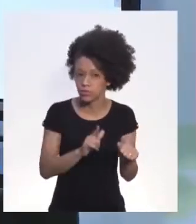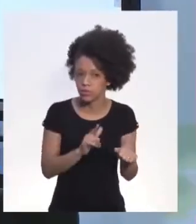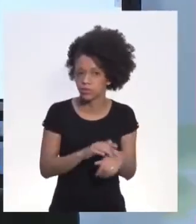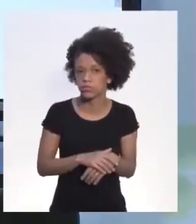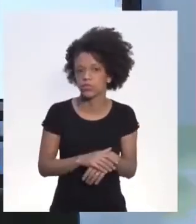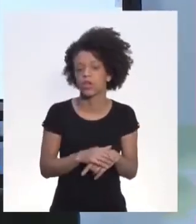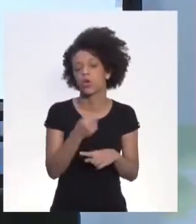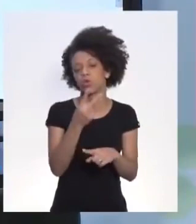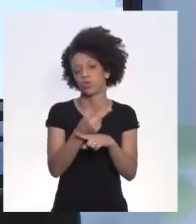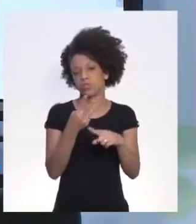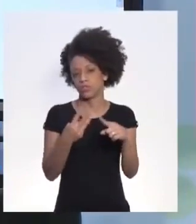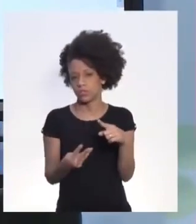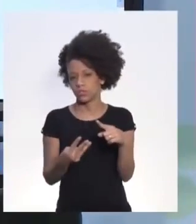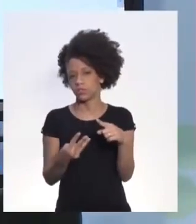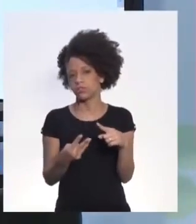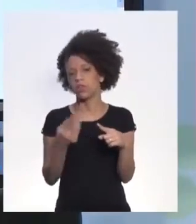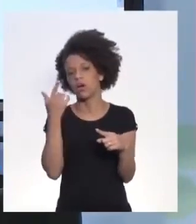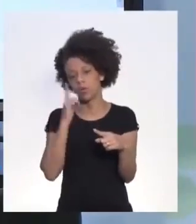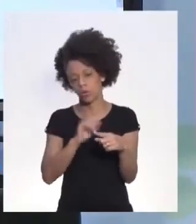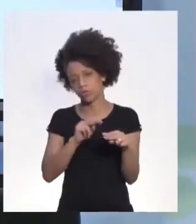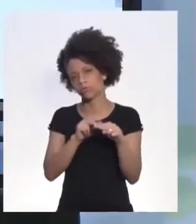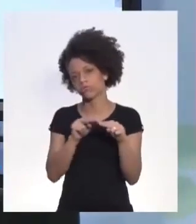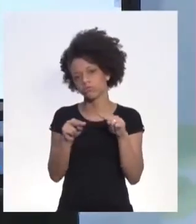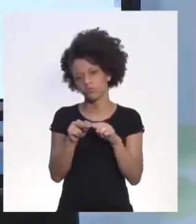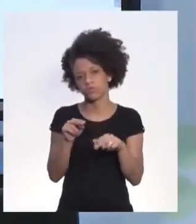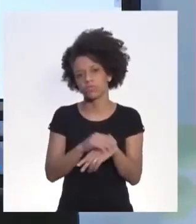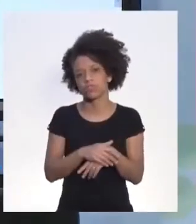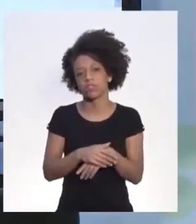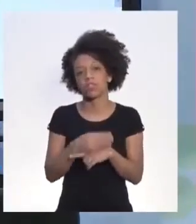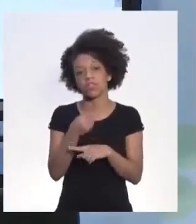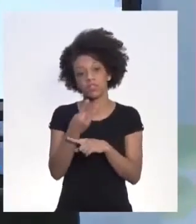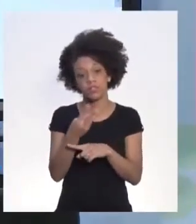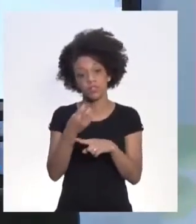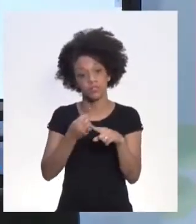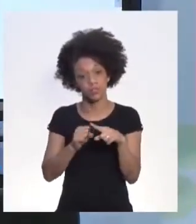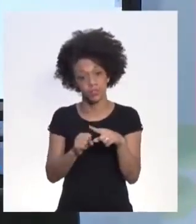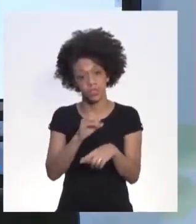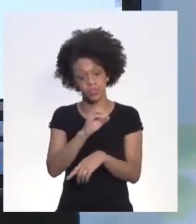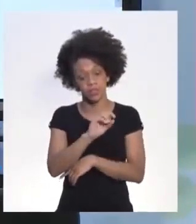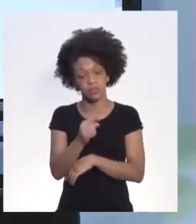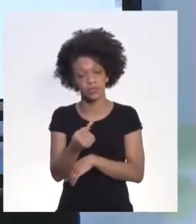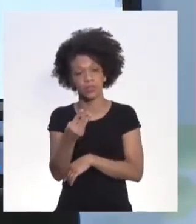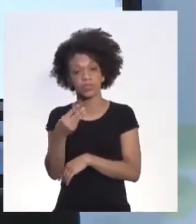é 2/3, eu consigo encaixar. E 3 oitavos, né? O